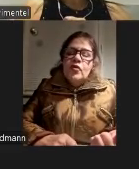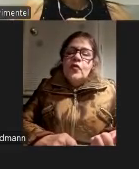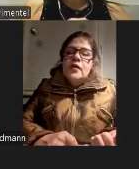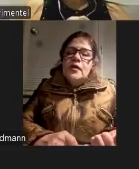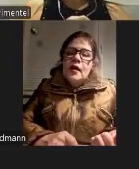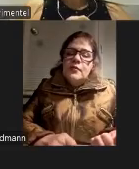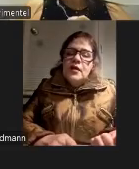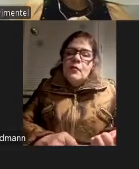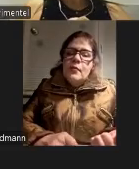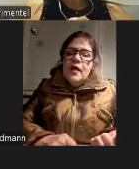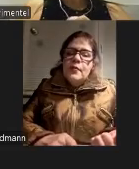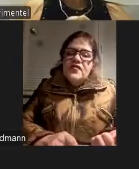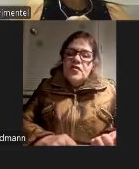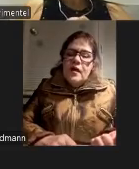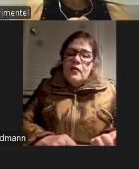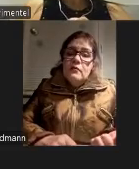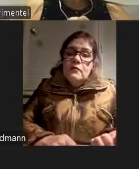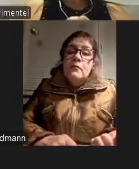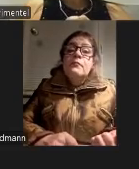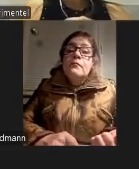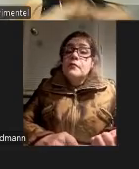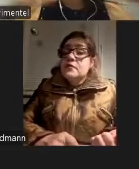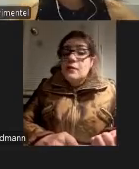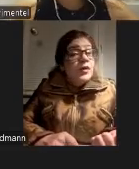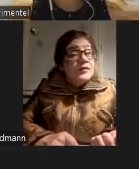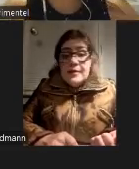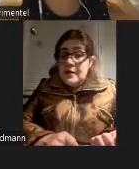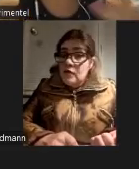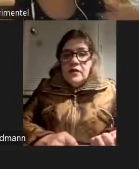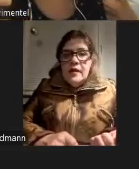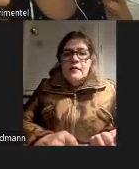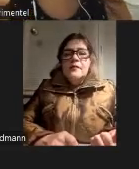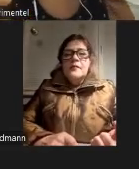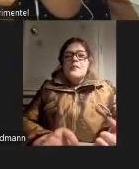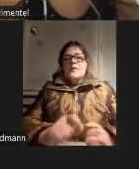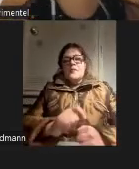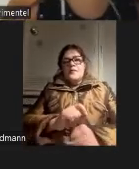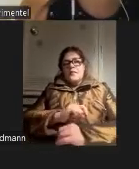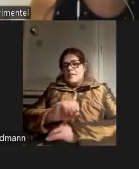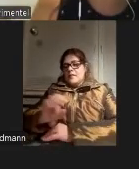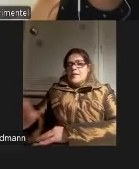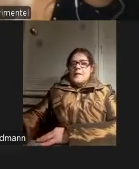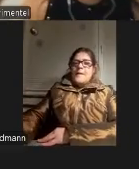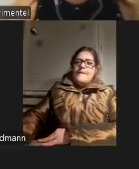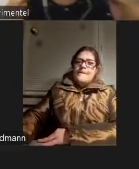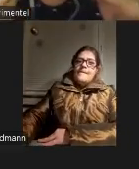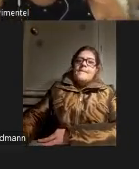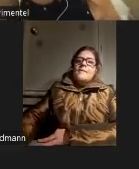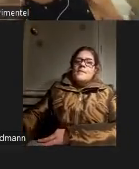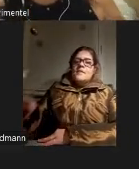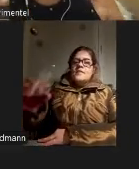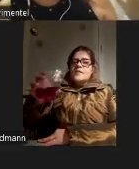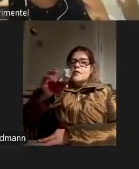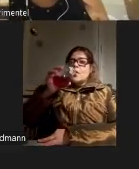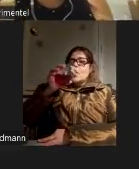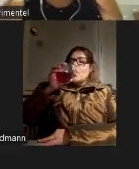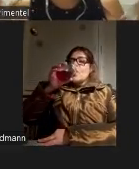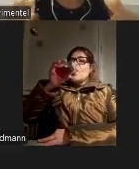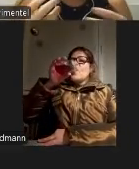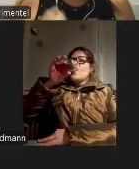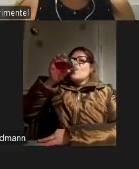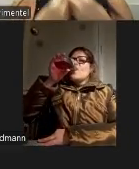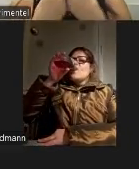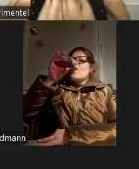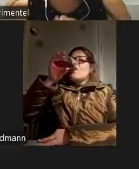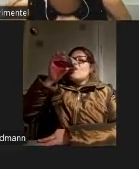do sono e encaminho para o profissional. Você não Pronto, pode dizer que parece que não a tem. gente combinou essa fala. Isso é o que eu digo o tempo todo,